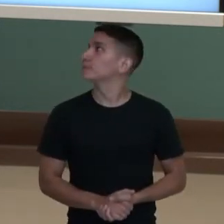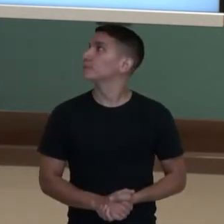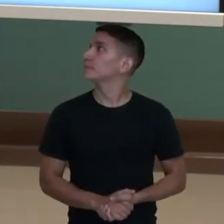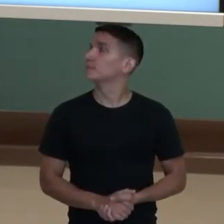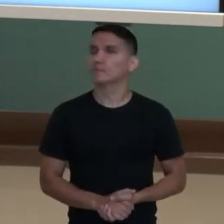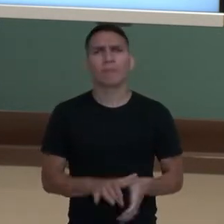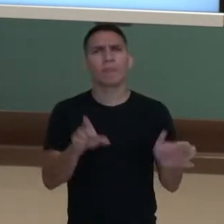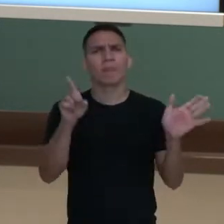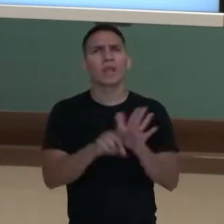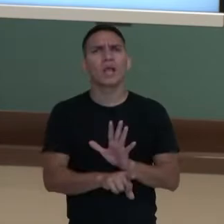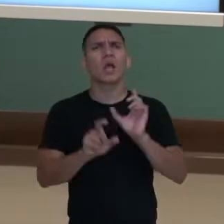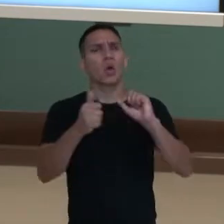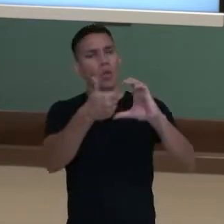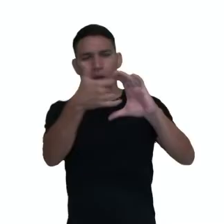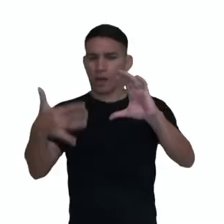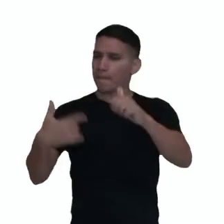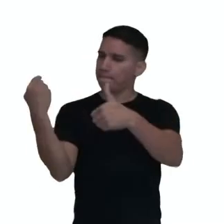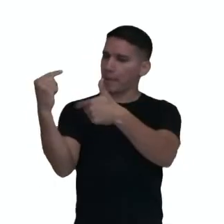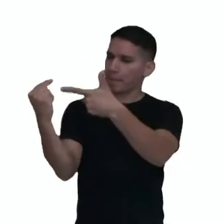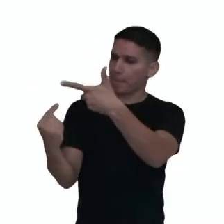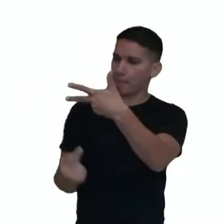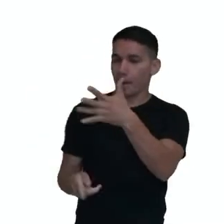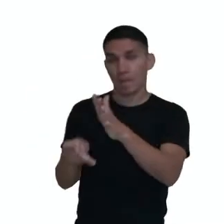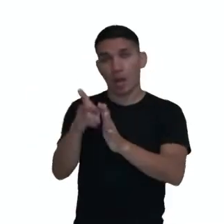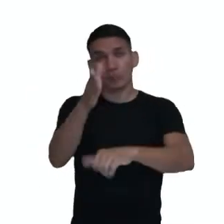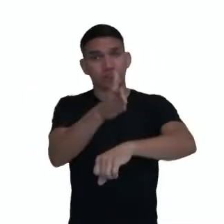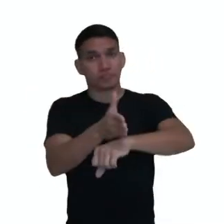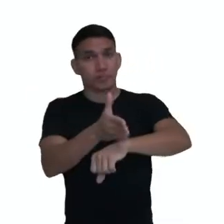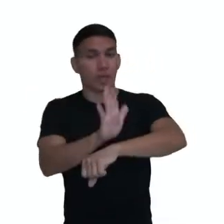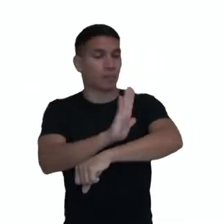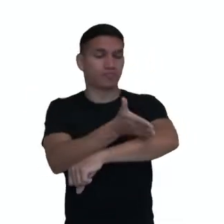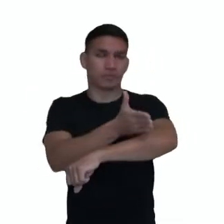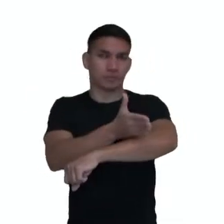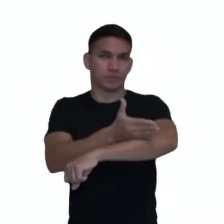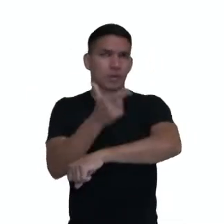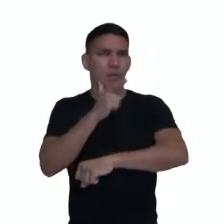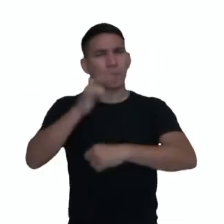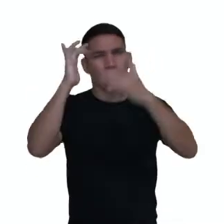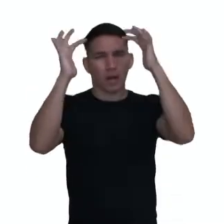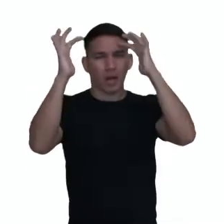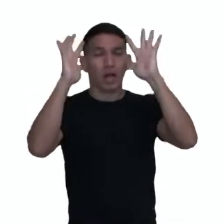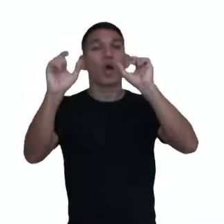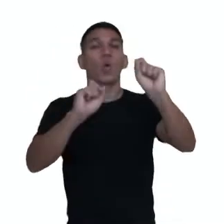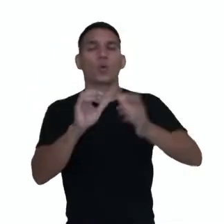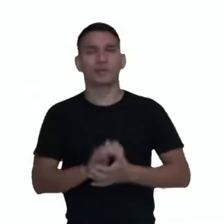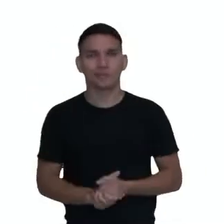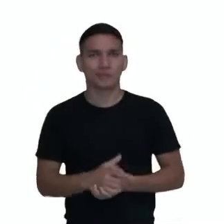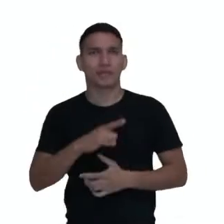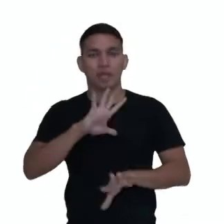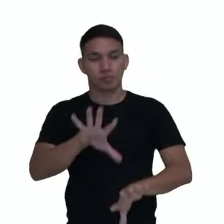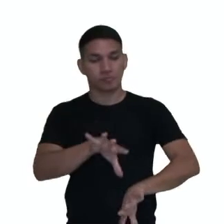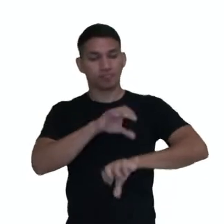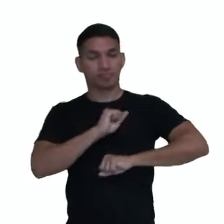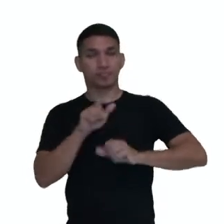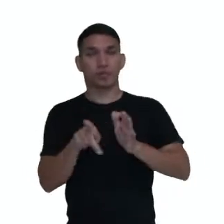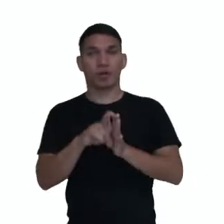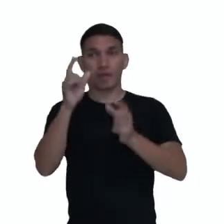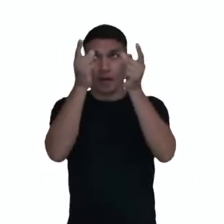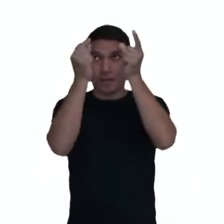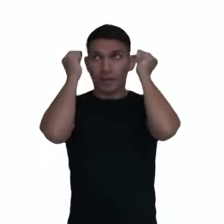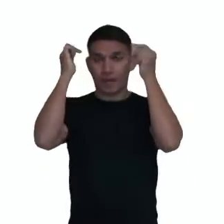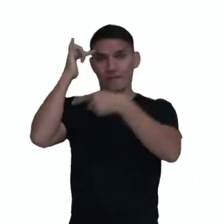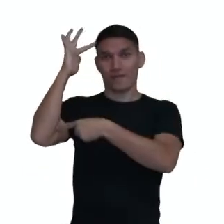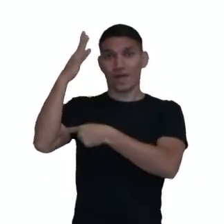Quais são as características da Idade Medieval, da filosofia medieval? Inspiração na filosofia clássica